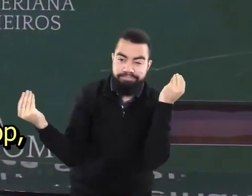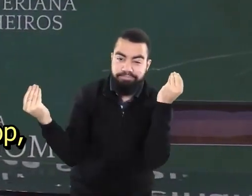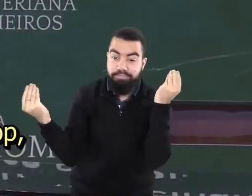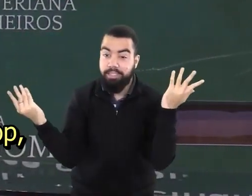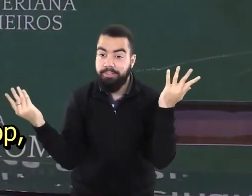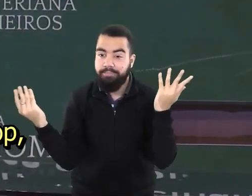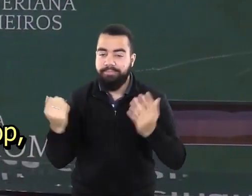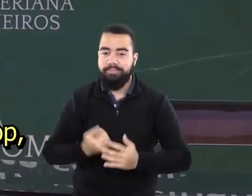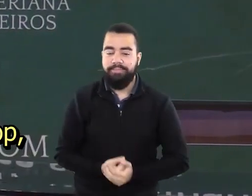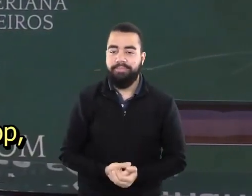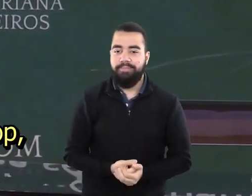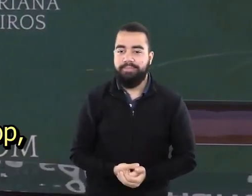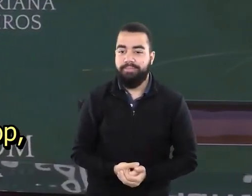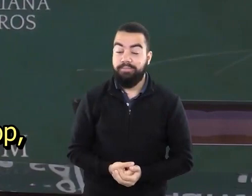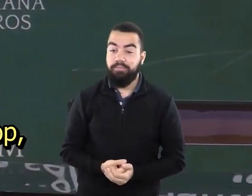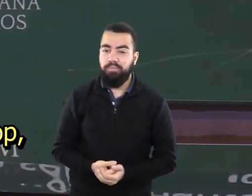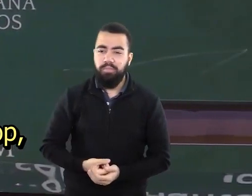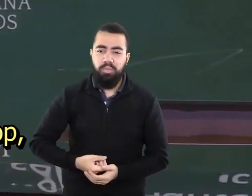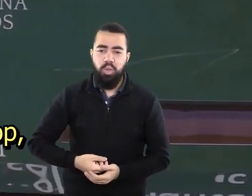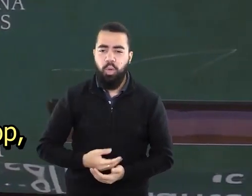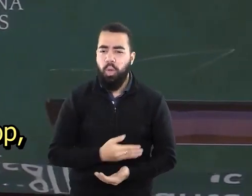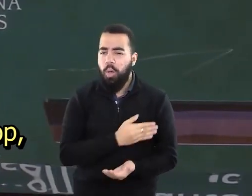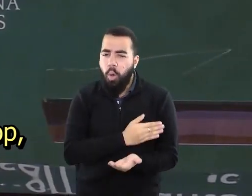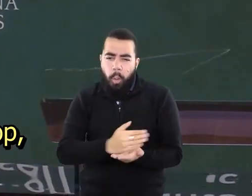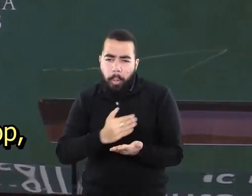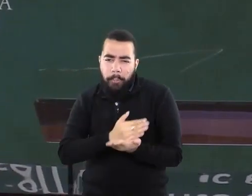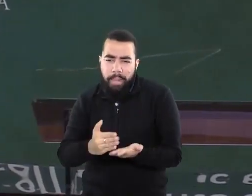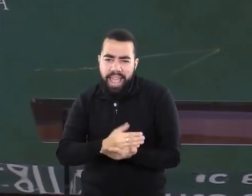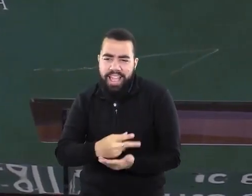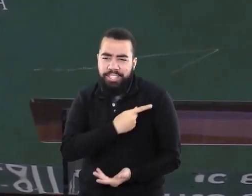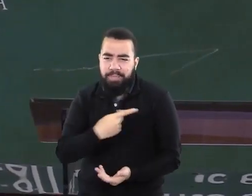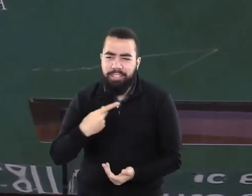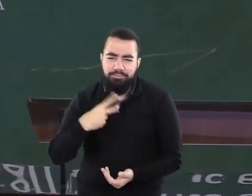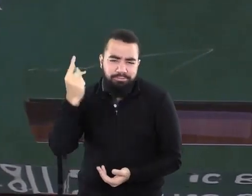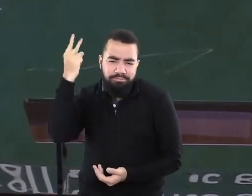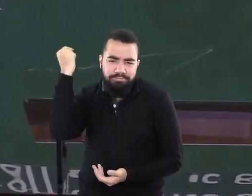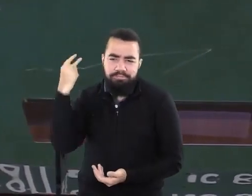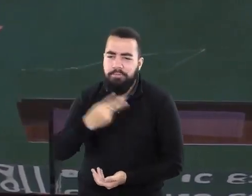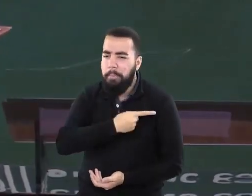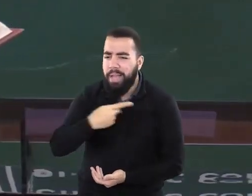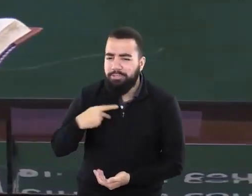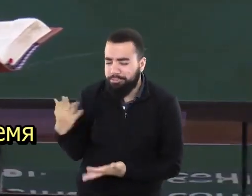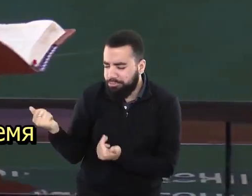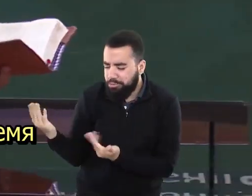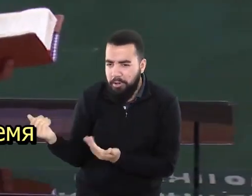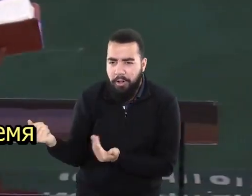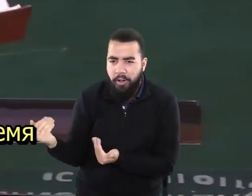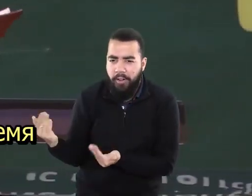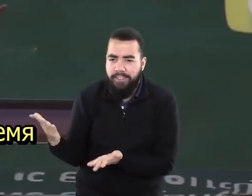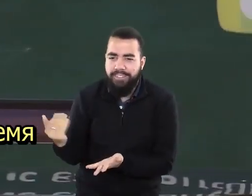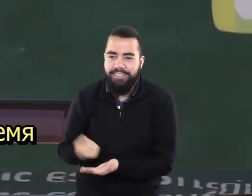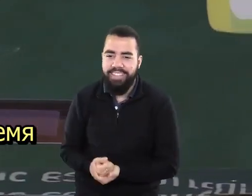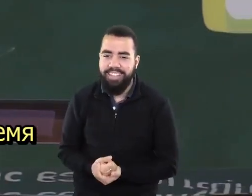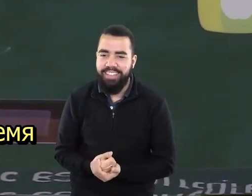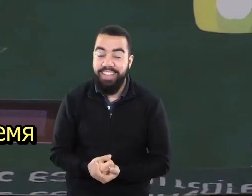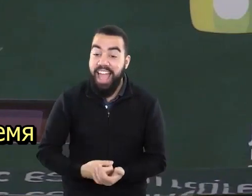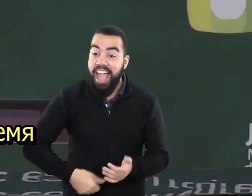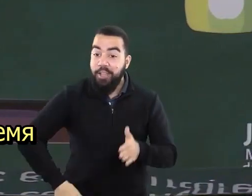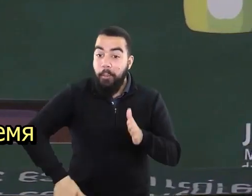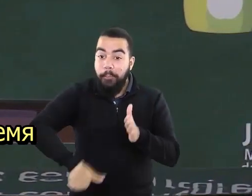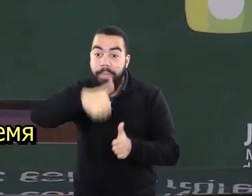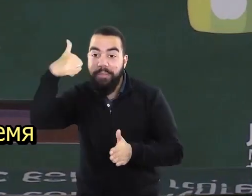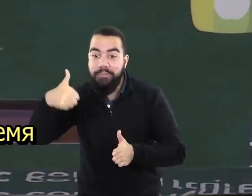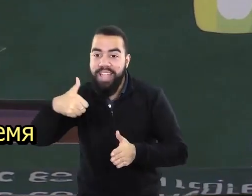Eu fiz a cerimônia de casamento, pastor, no começo do meu ministério, lá em Bragança. Eu estava começando meu pastorado e imagina a emoção de um pastor fazer a